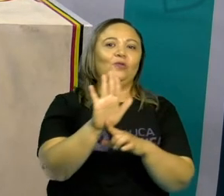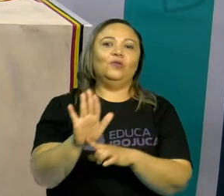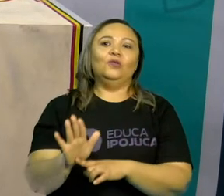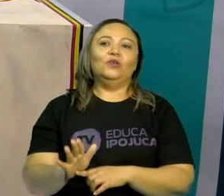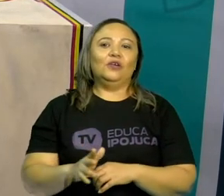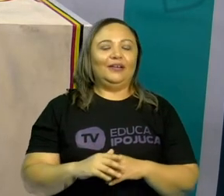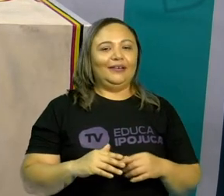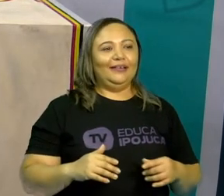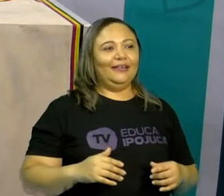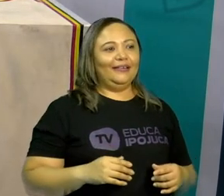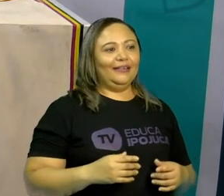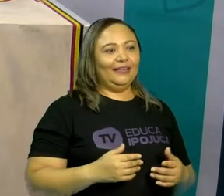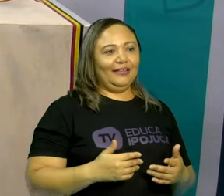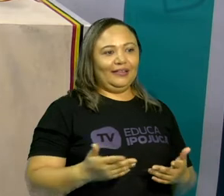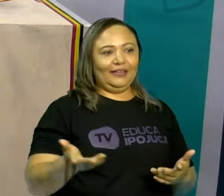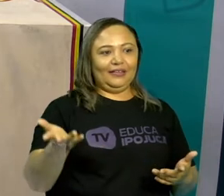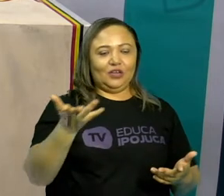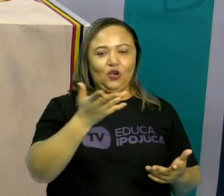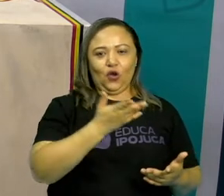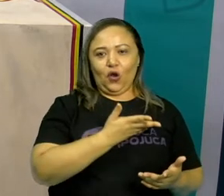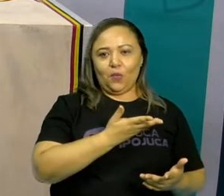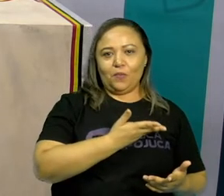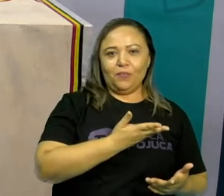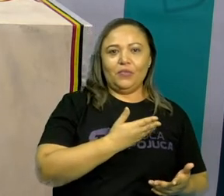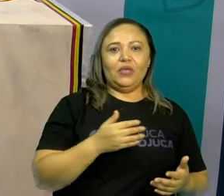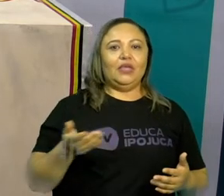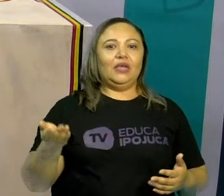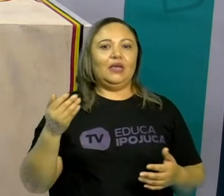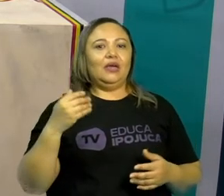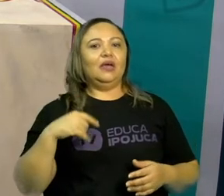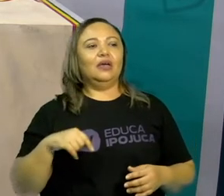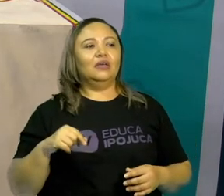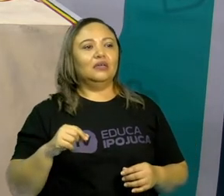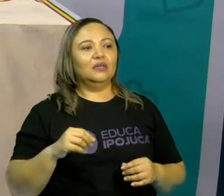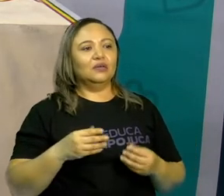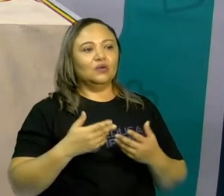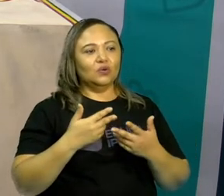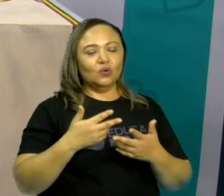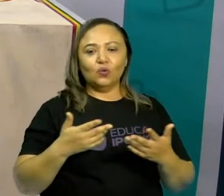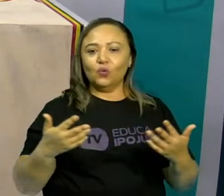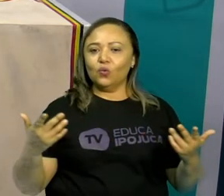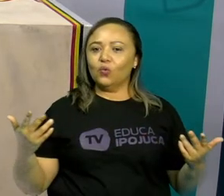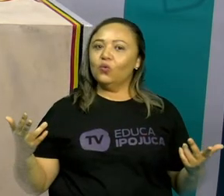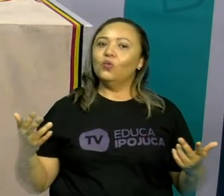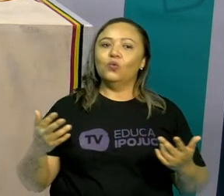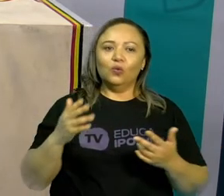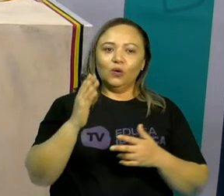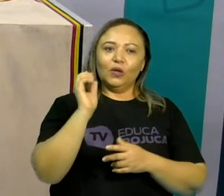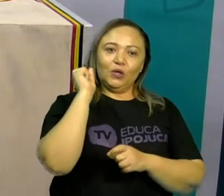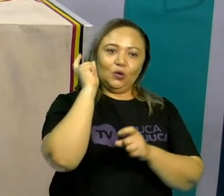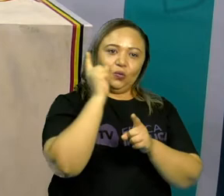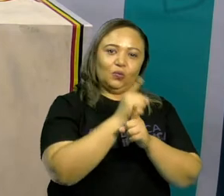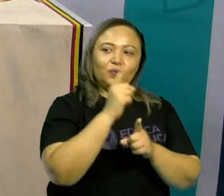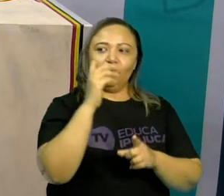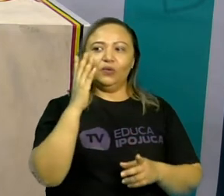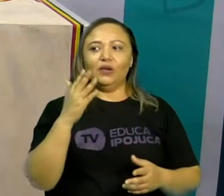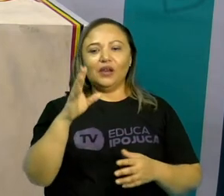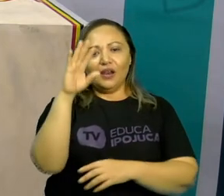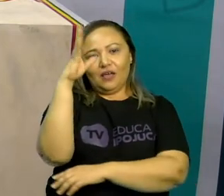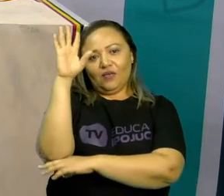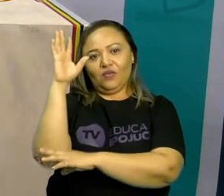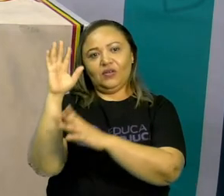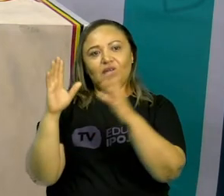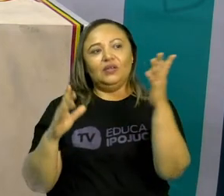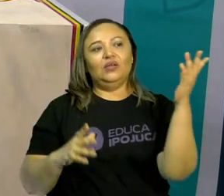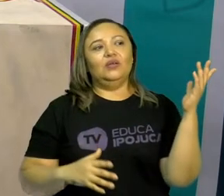seus coleguinhas a sua amiguinha encontrou na floresta ele